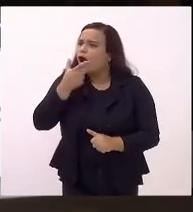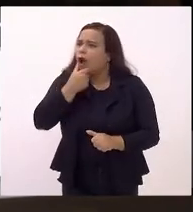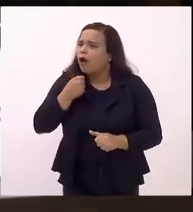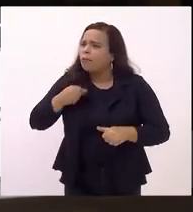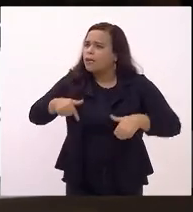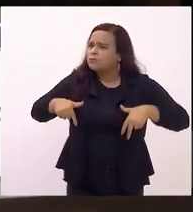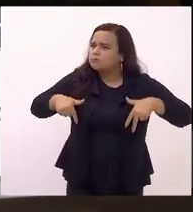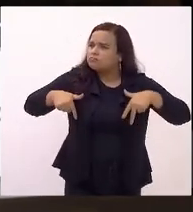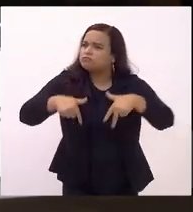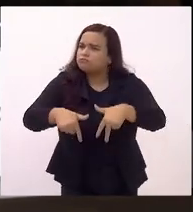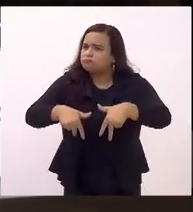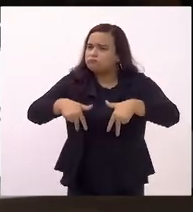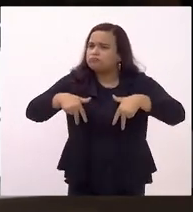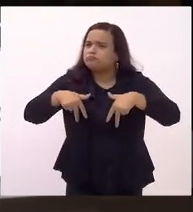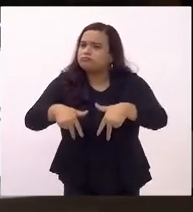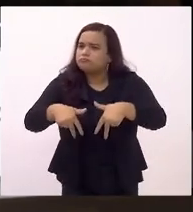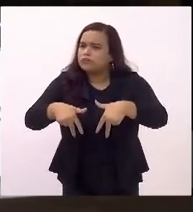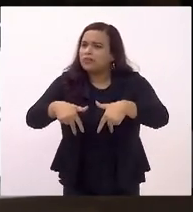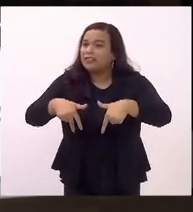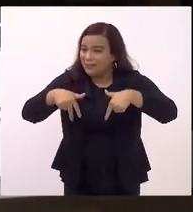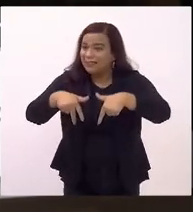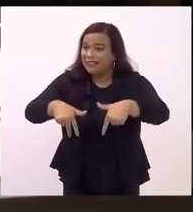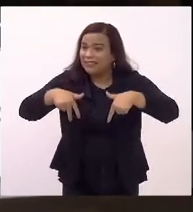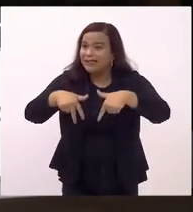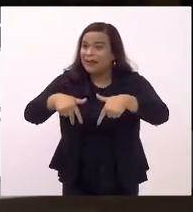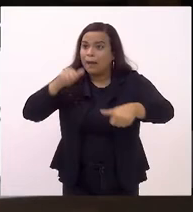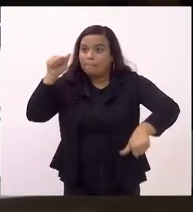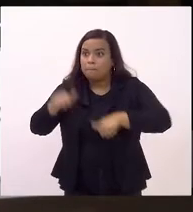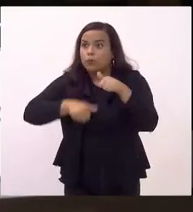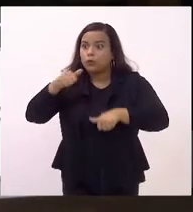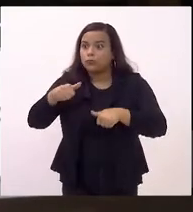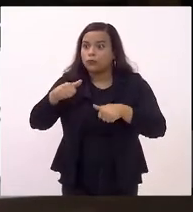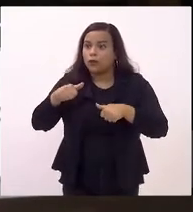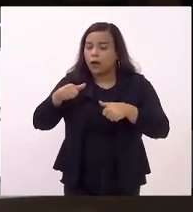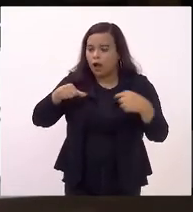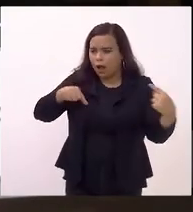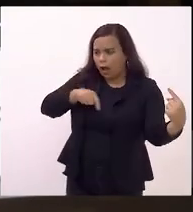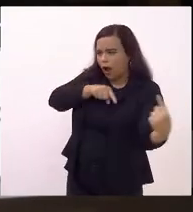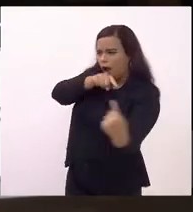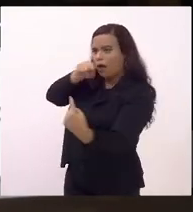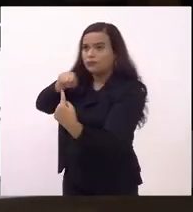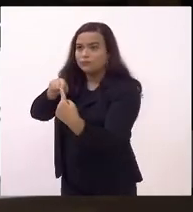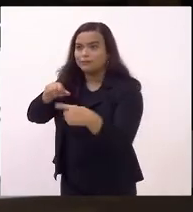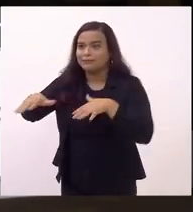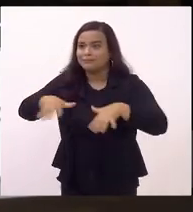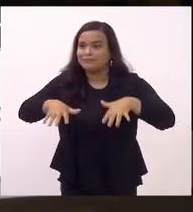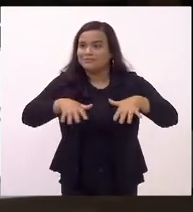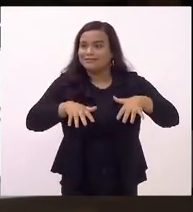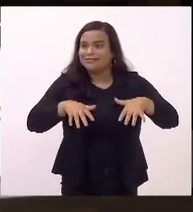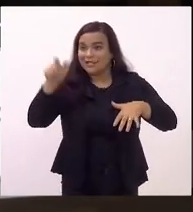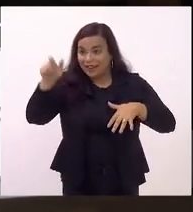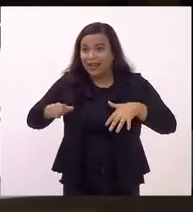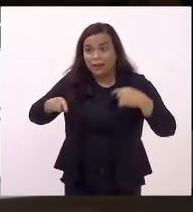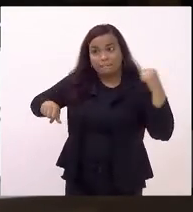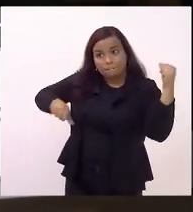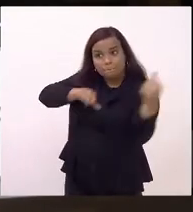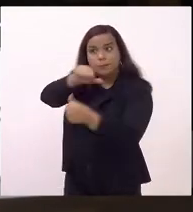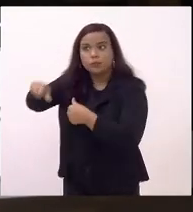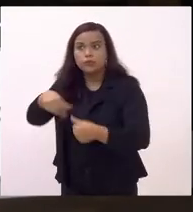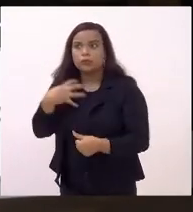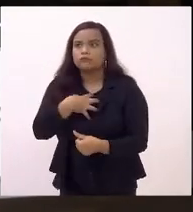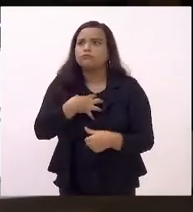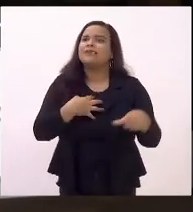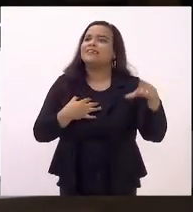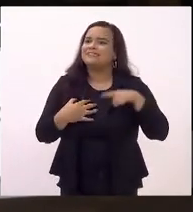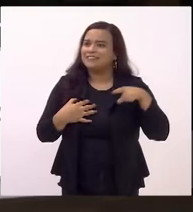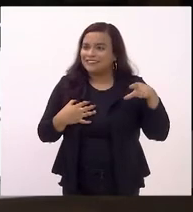o curso, a direção de um movimento. E ele mudou a direção de um